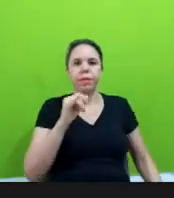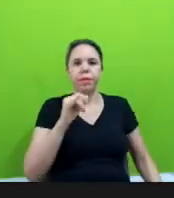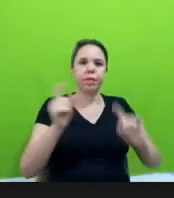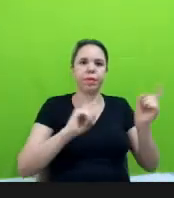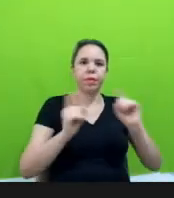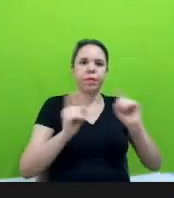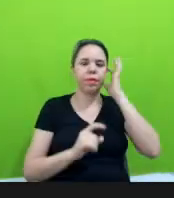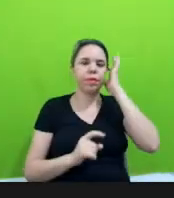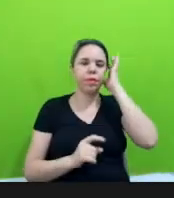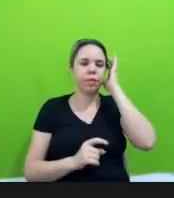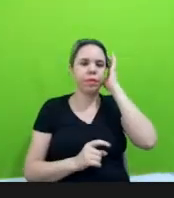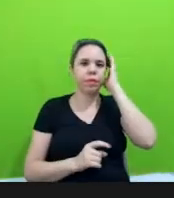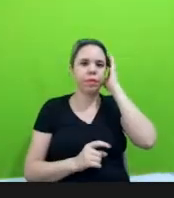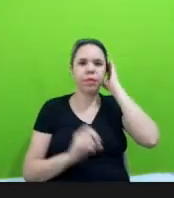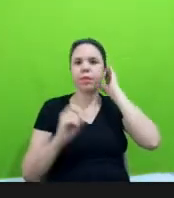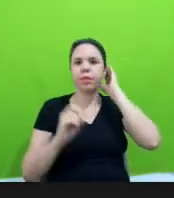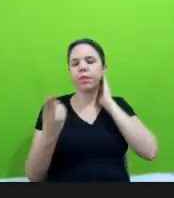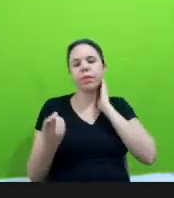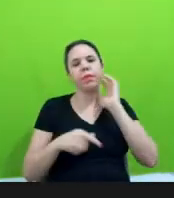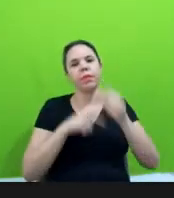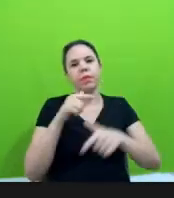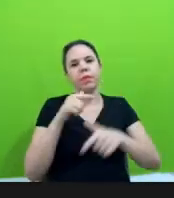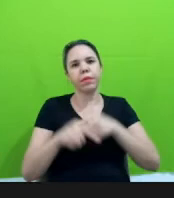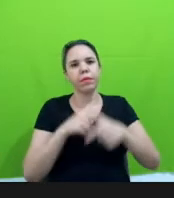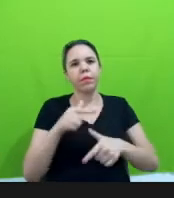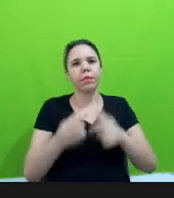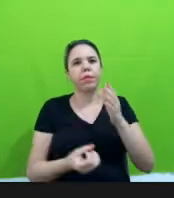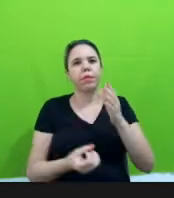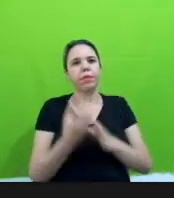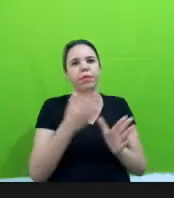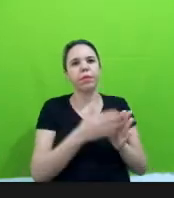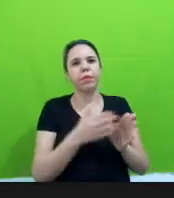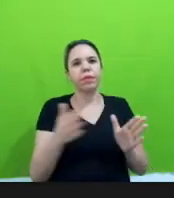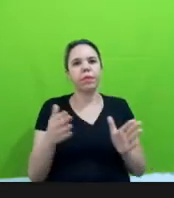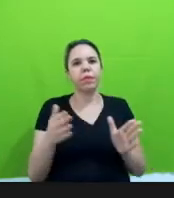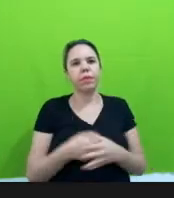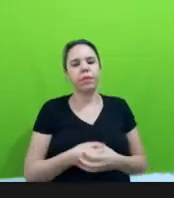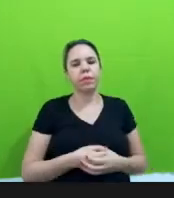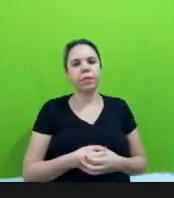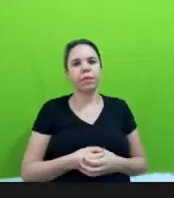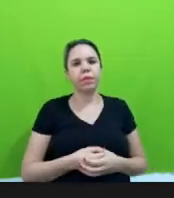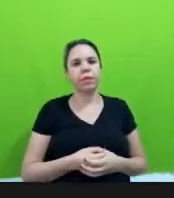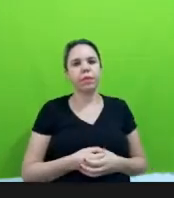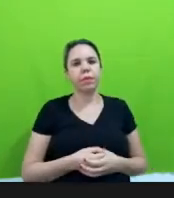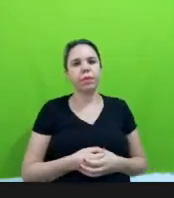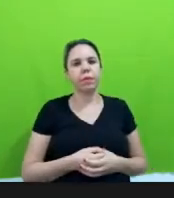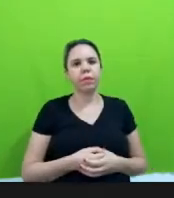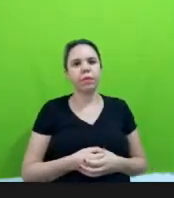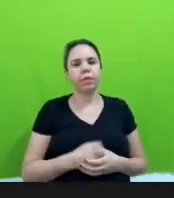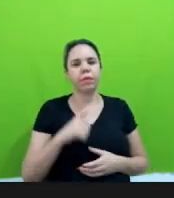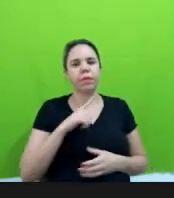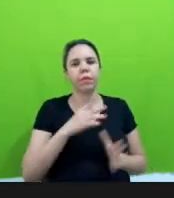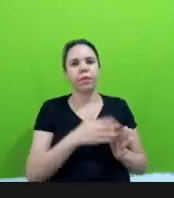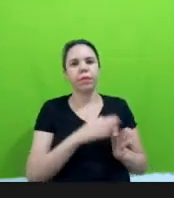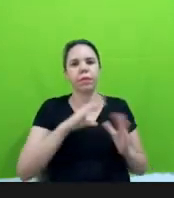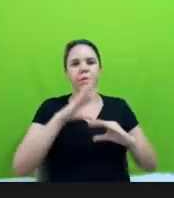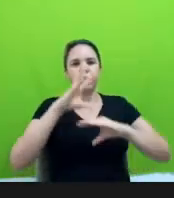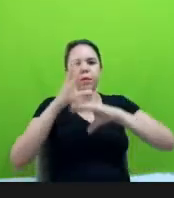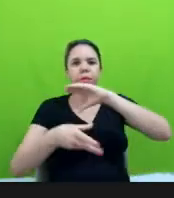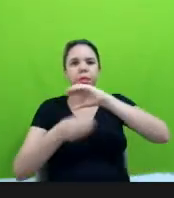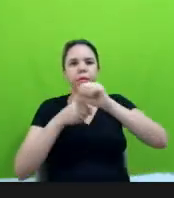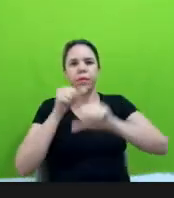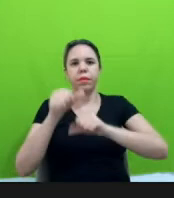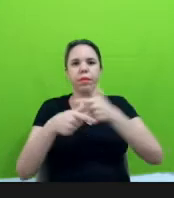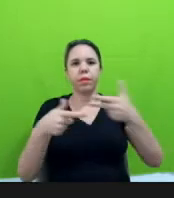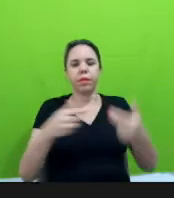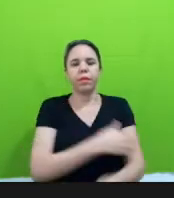realizada, ou alguma operação que está para ser realizada. Um exemplo clássico que a gente teve foi durante a Copa do Mundo, muita coisa foi